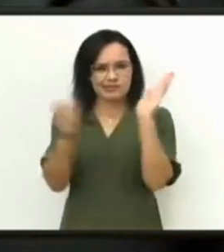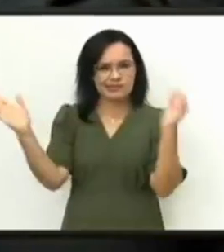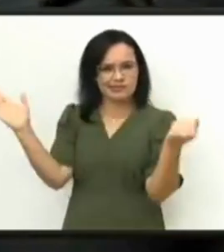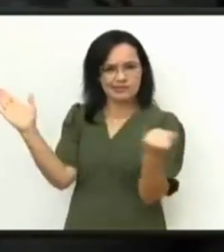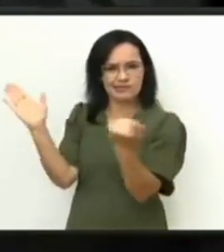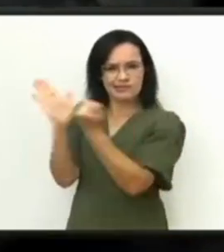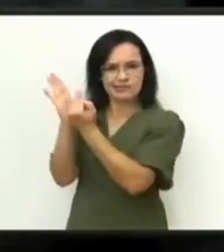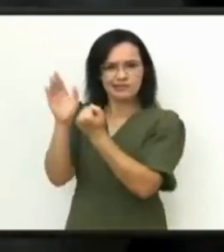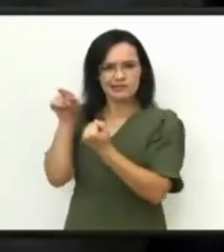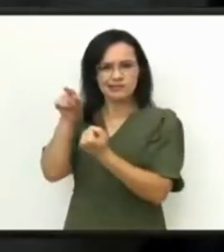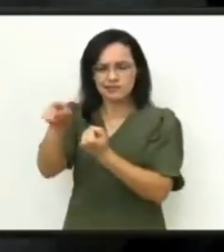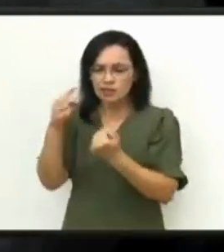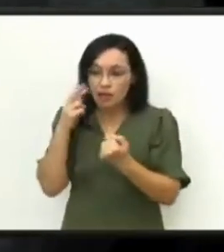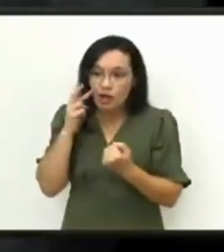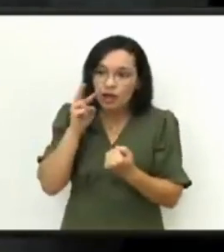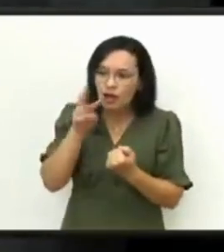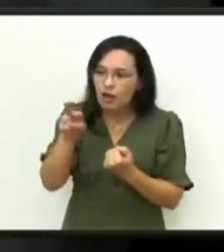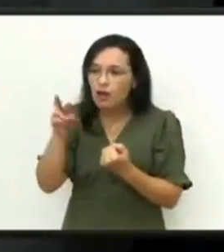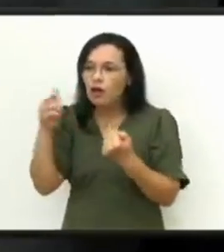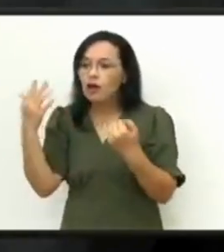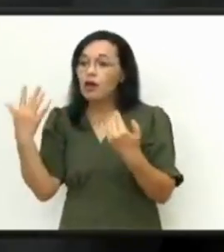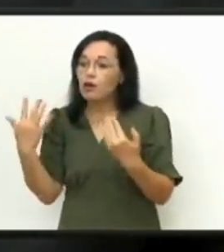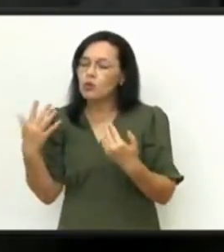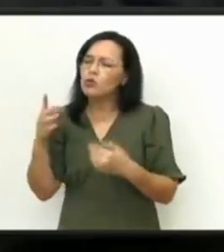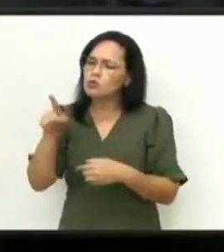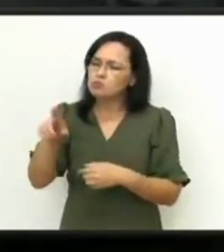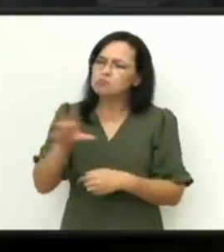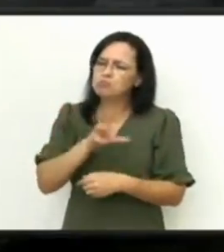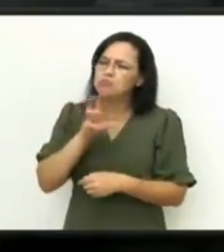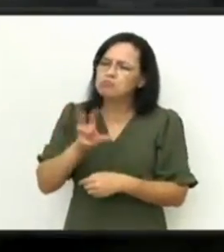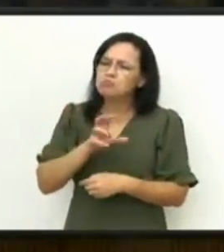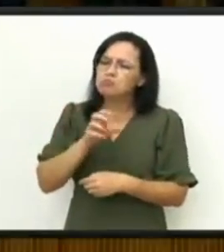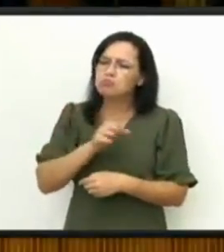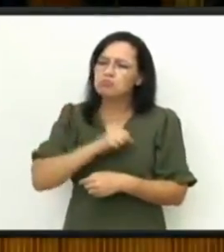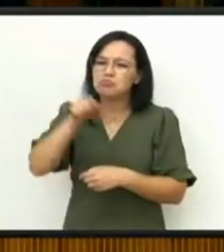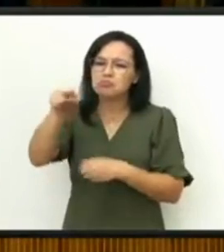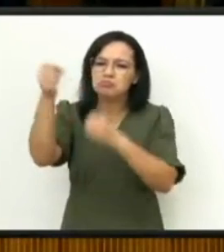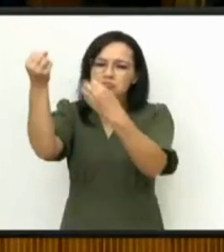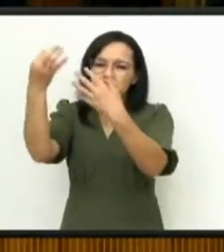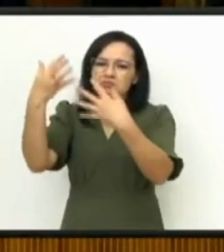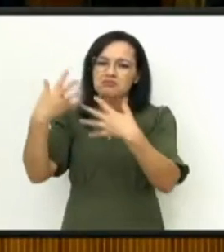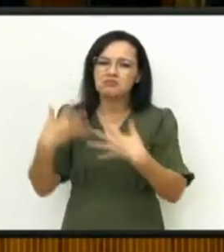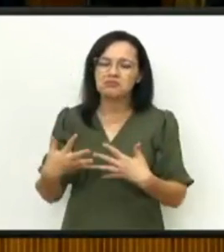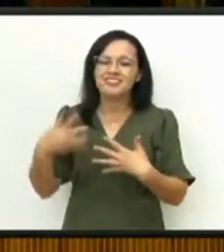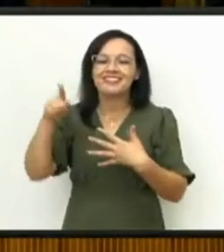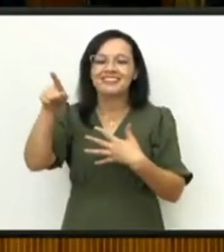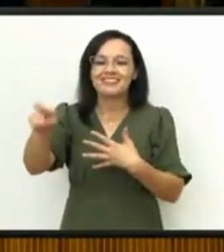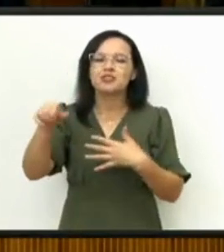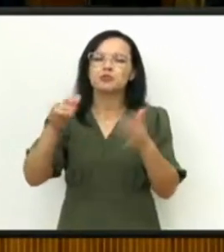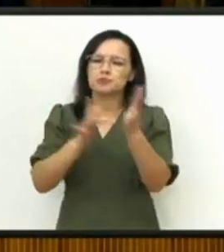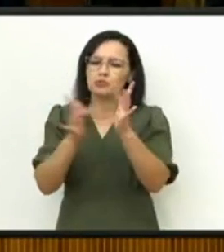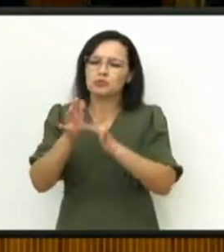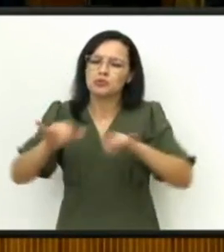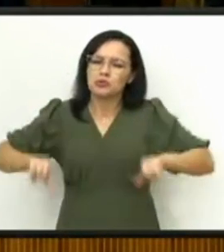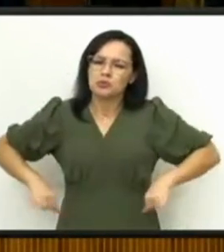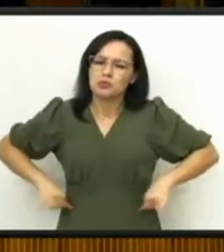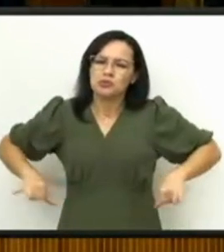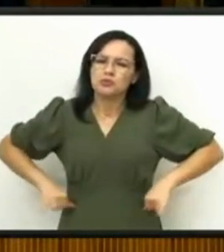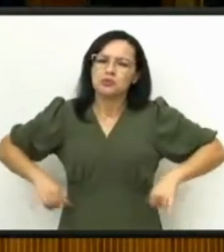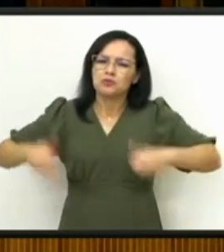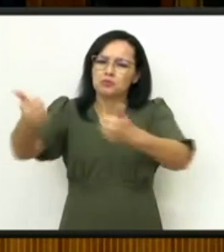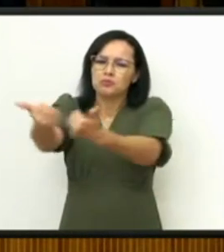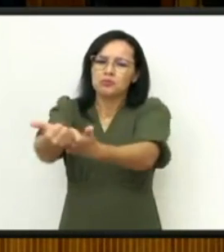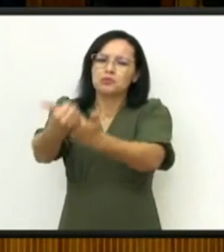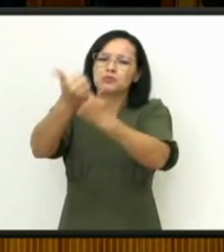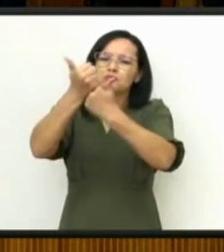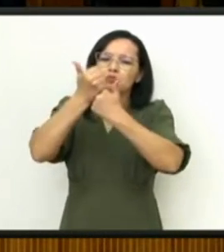me mostrar as marcas da dor. E vai me dizer que tudo sofreu, pois muito